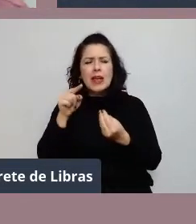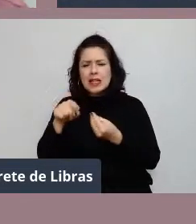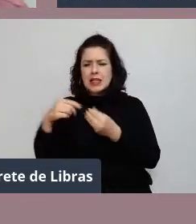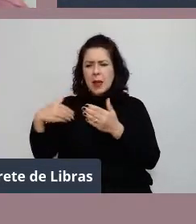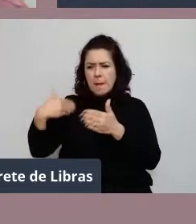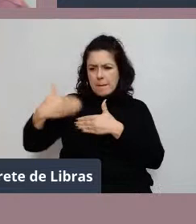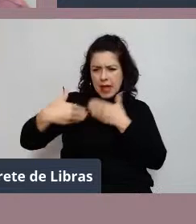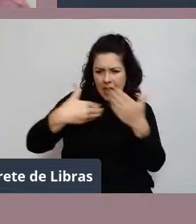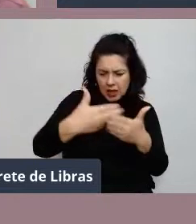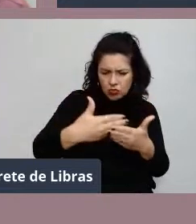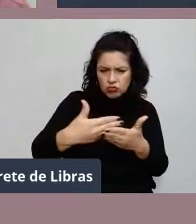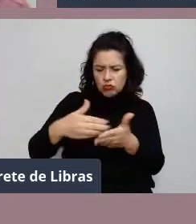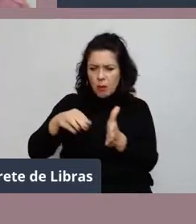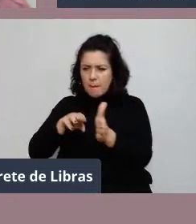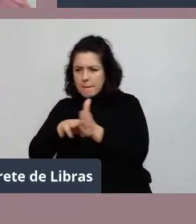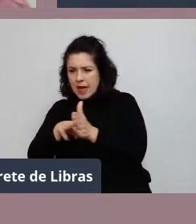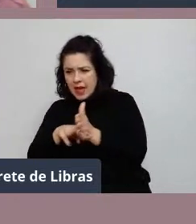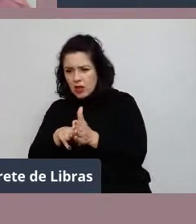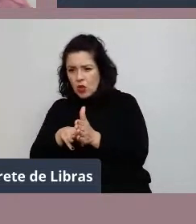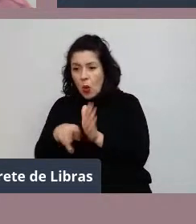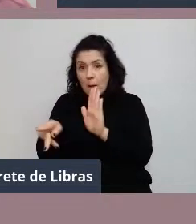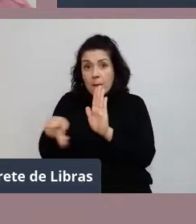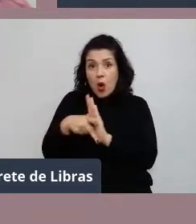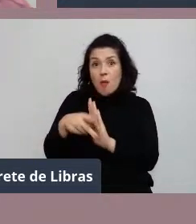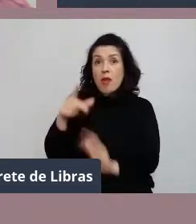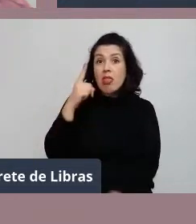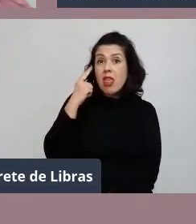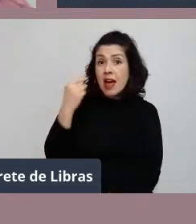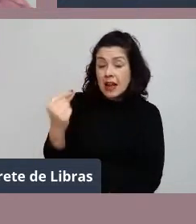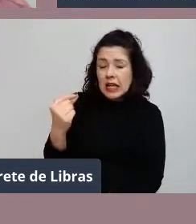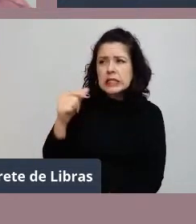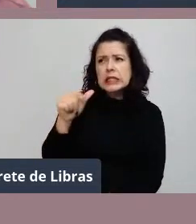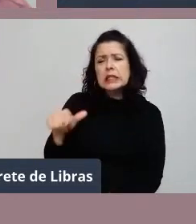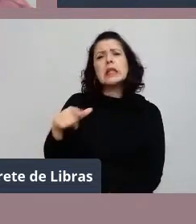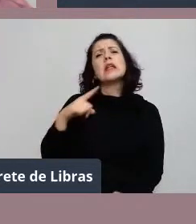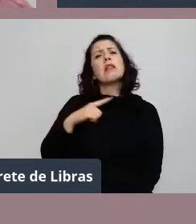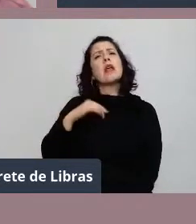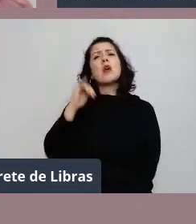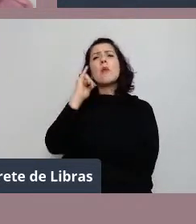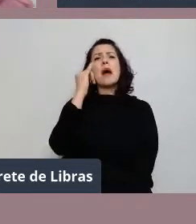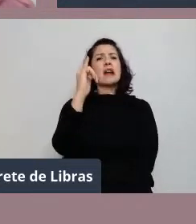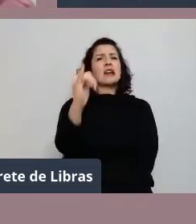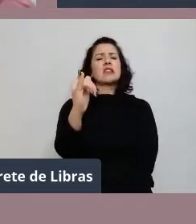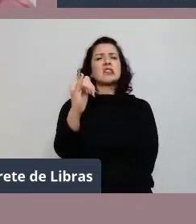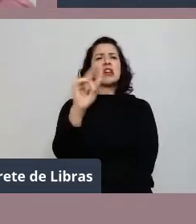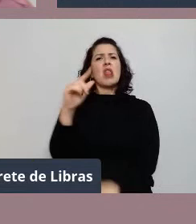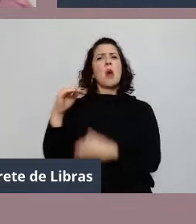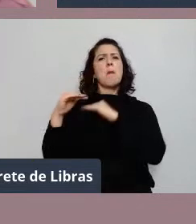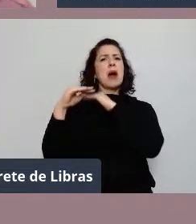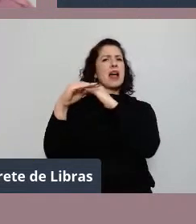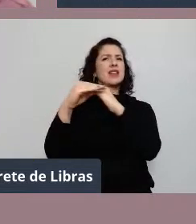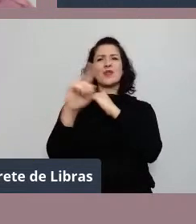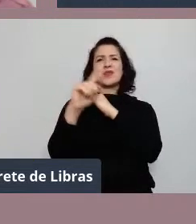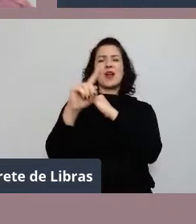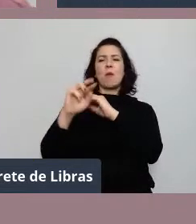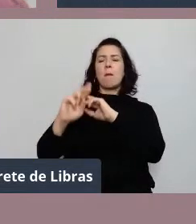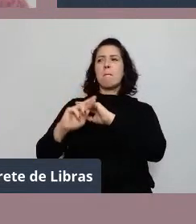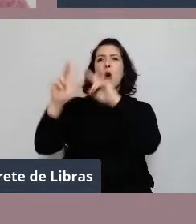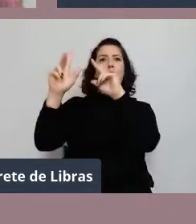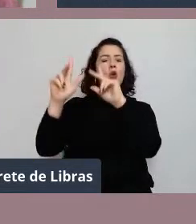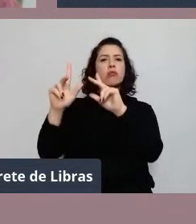da Clarice, ele cria uma narrativa muito pouco convencional. Eu estava ouvindo alguém falar